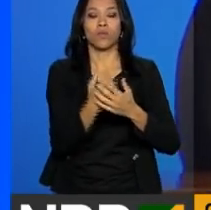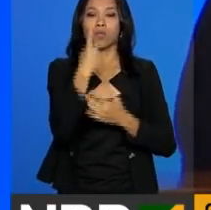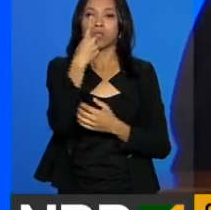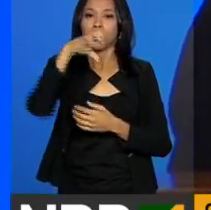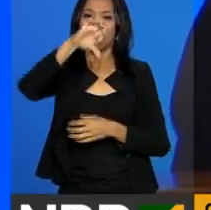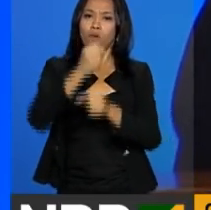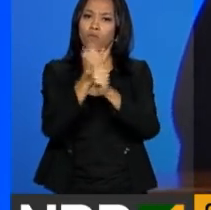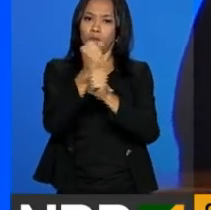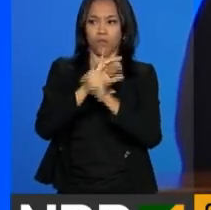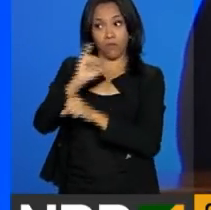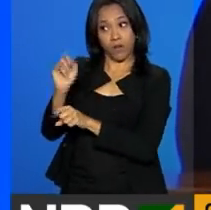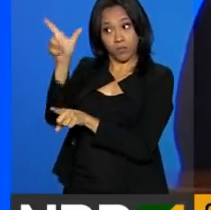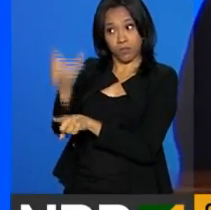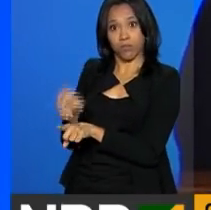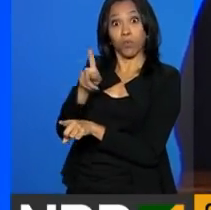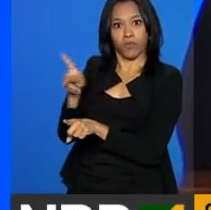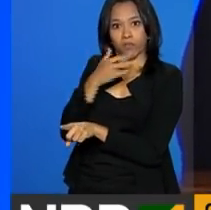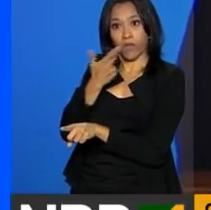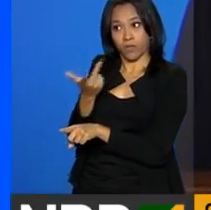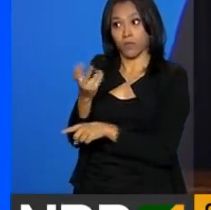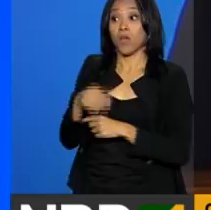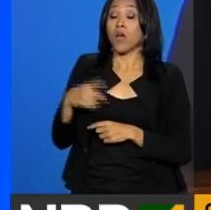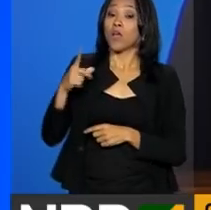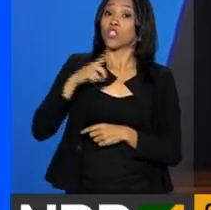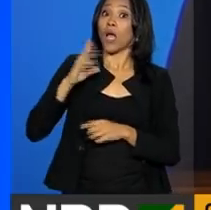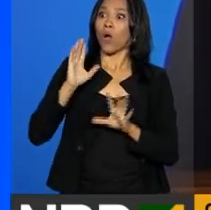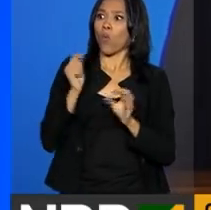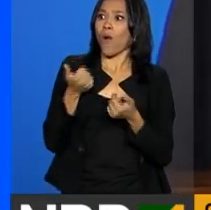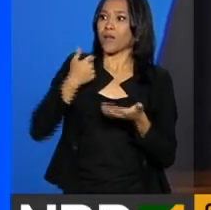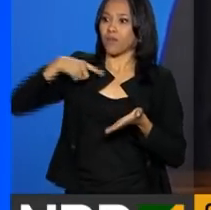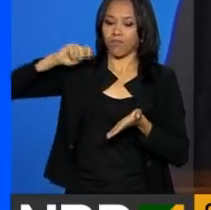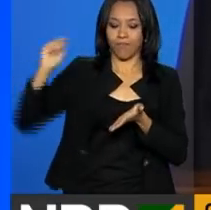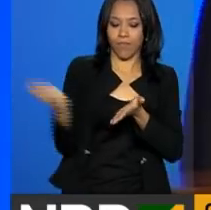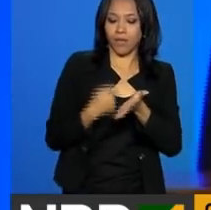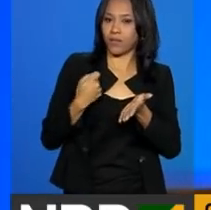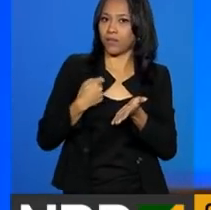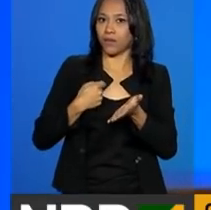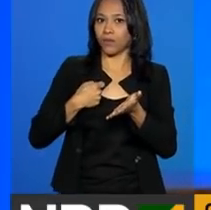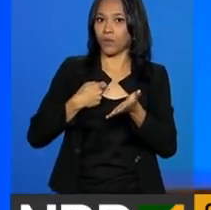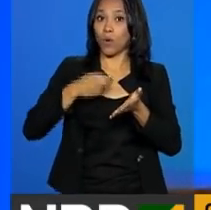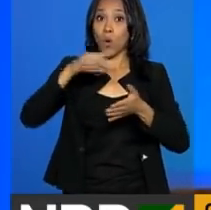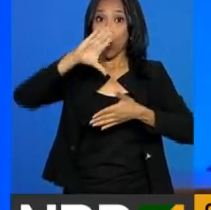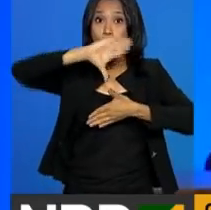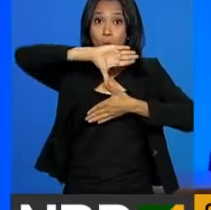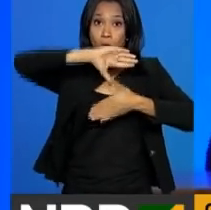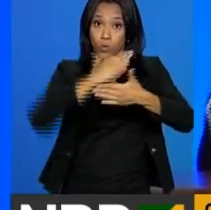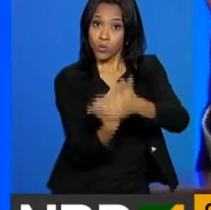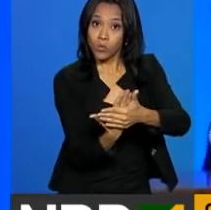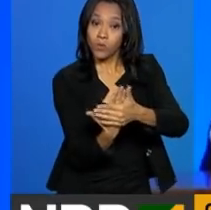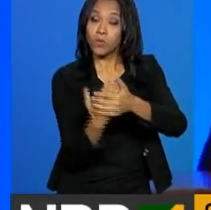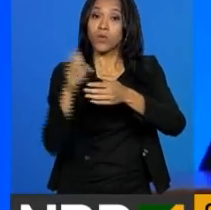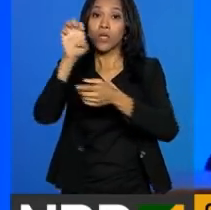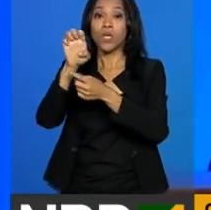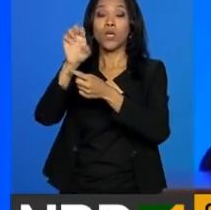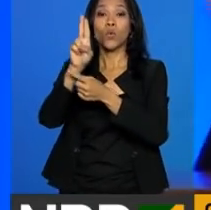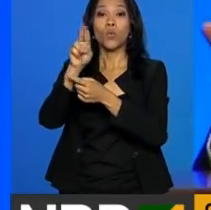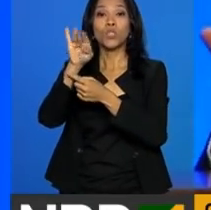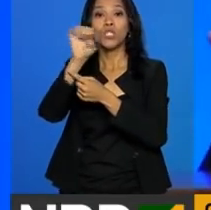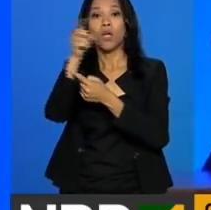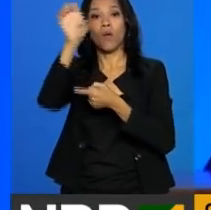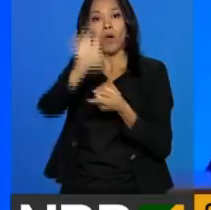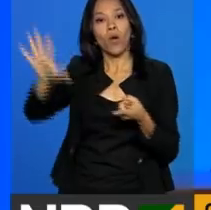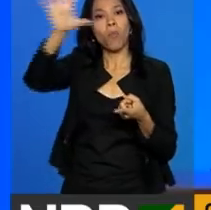professor verdini nós estamos praticamente fechando um acordo mercosul-união europeia é algo desejado há quase 19